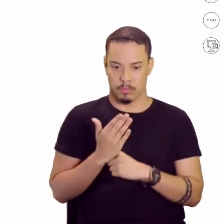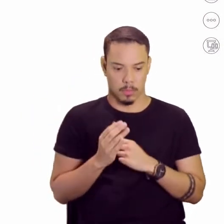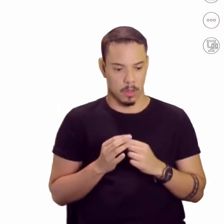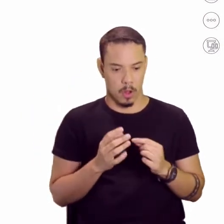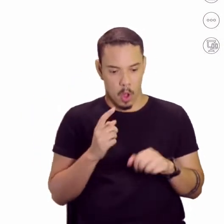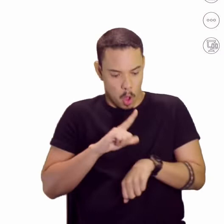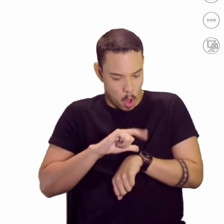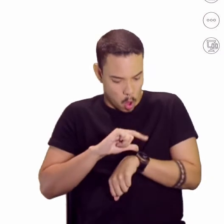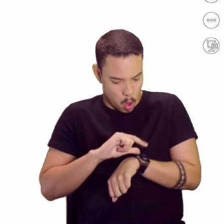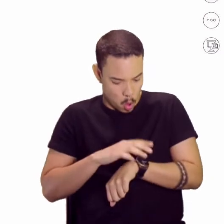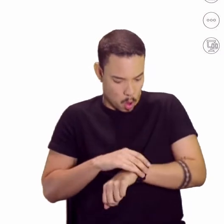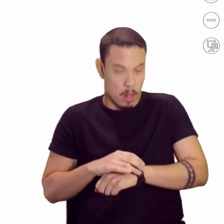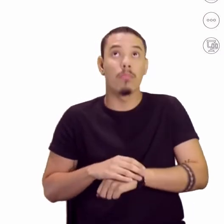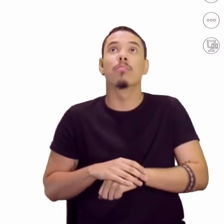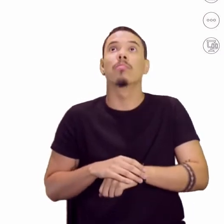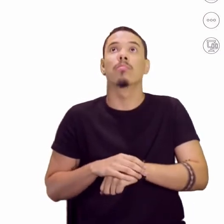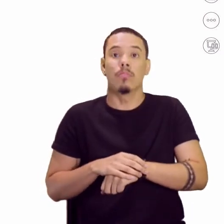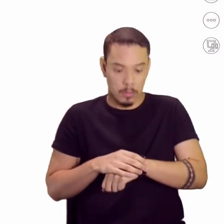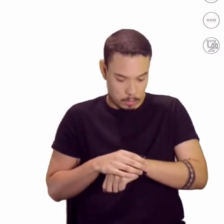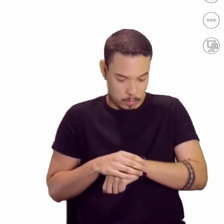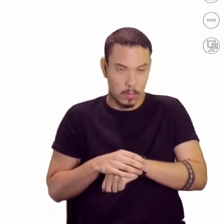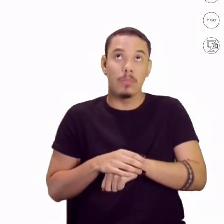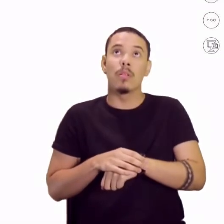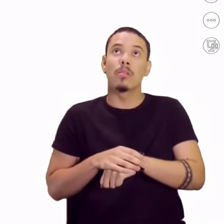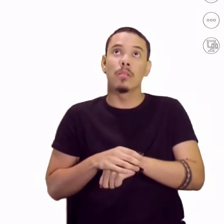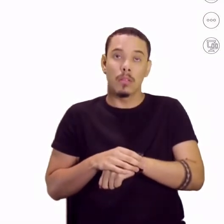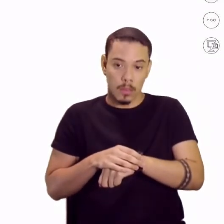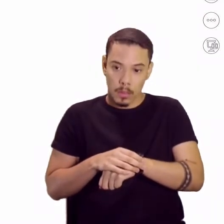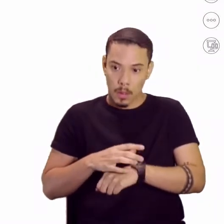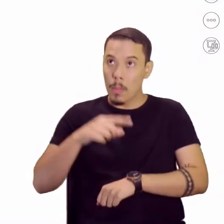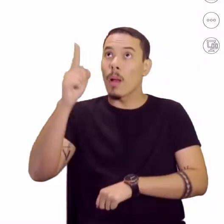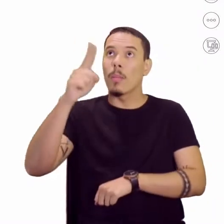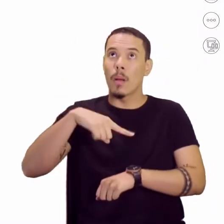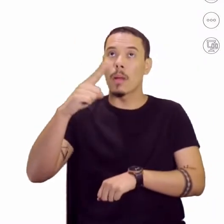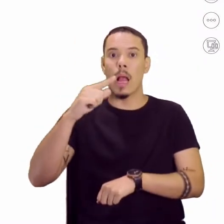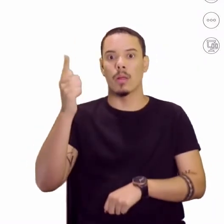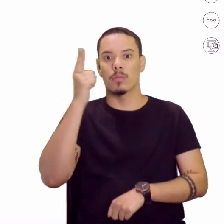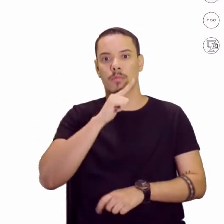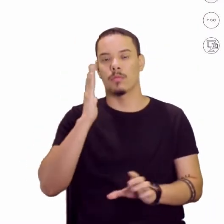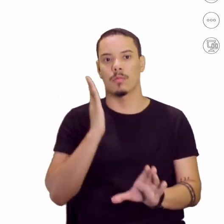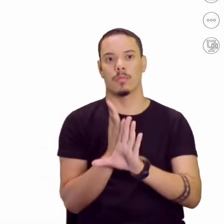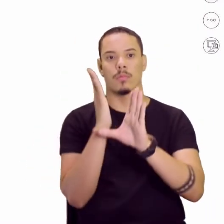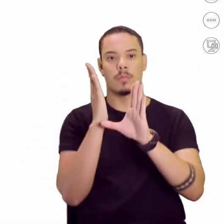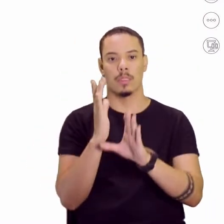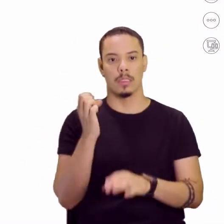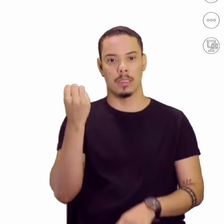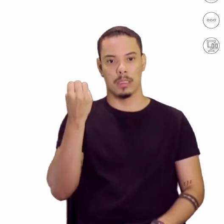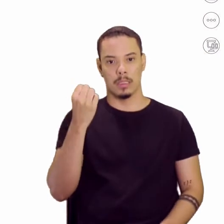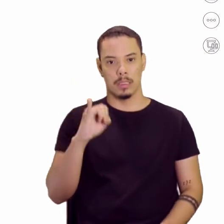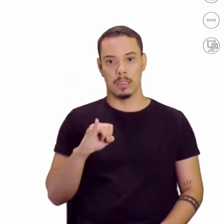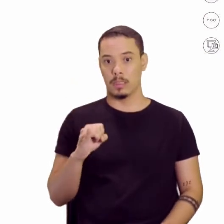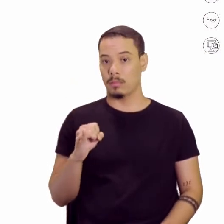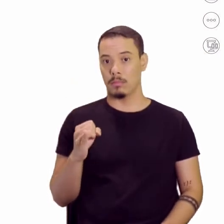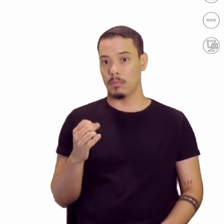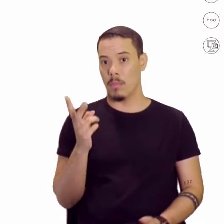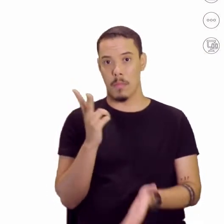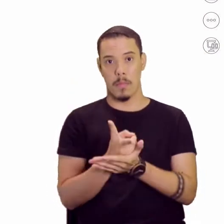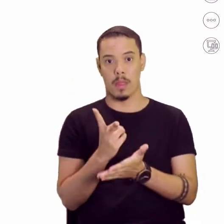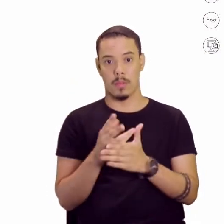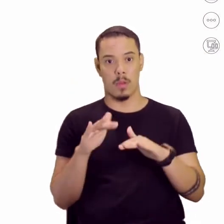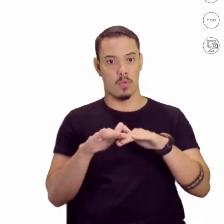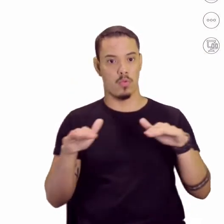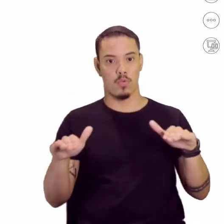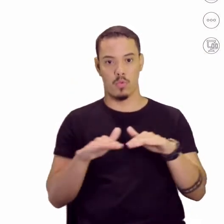olhando direitinho lá embaixo, ele chegou à conclusão de quê? De que quando abandonamos de uma mesma altura